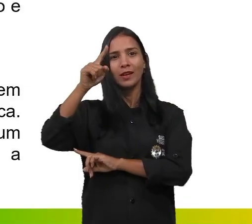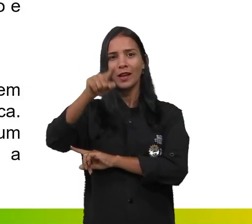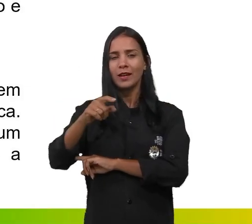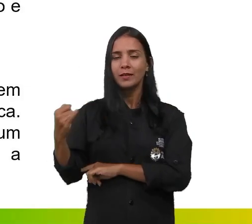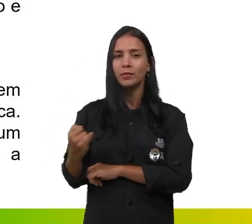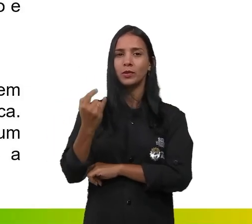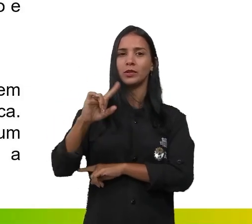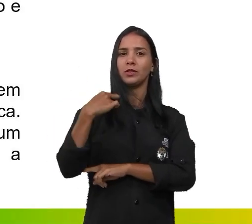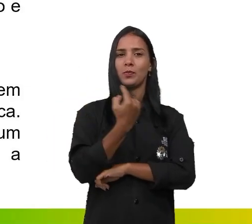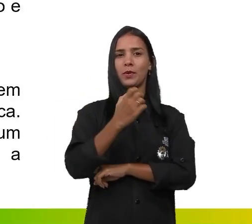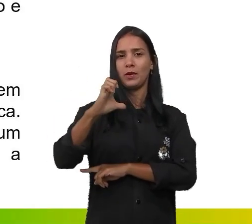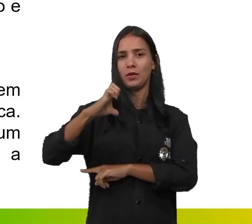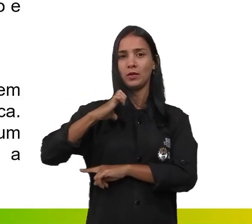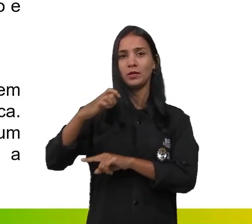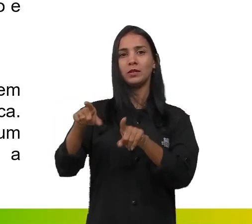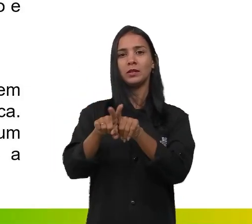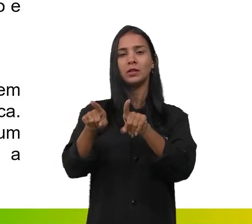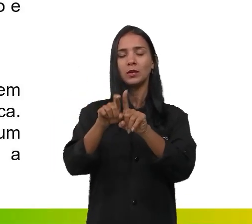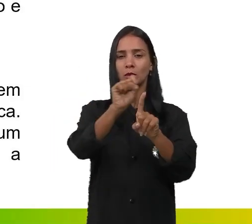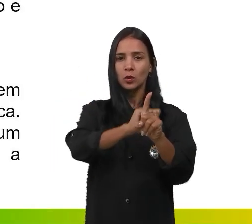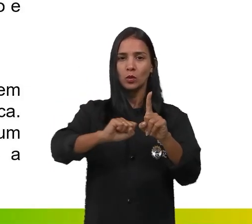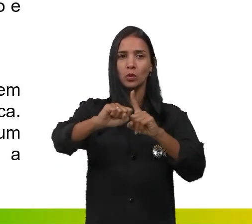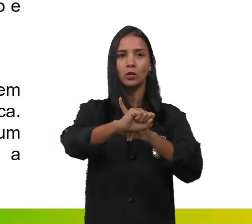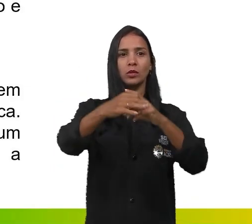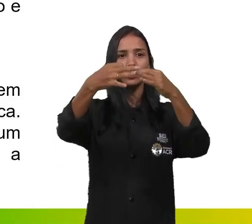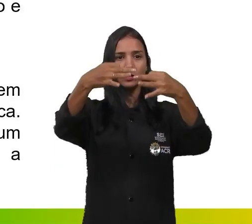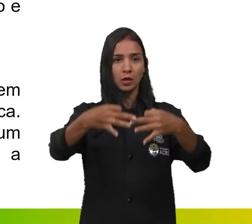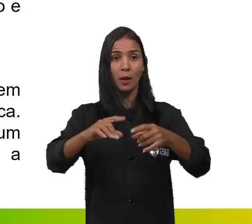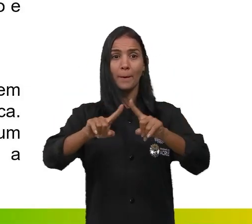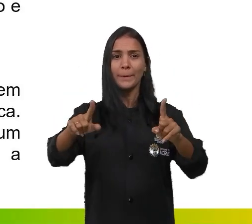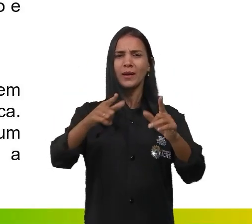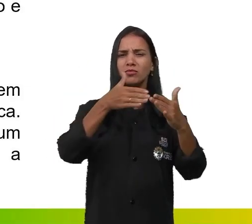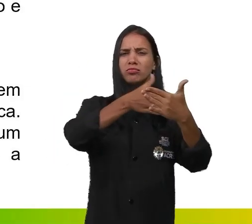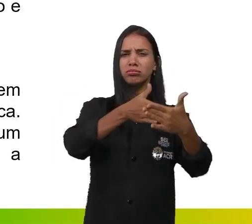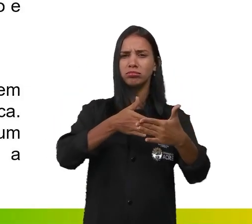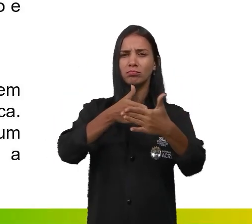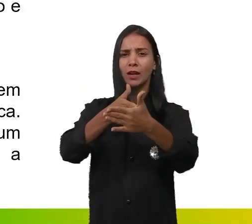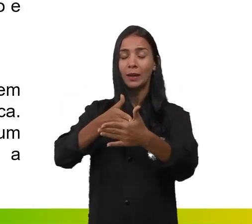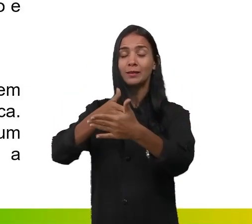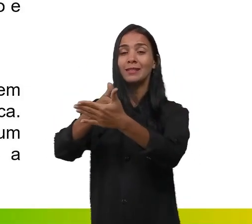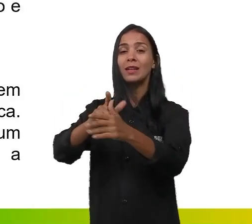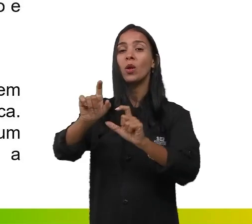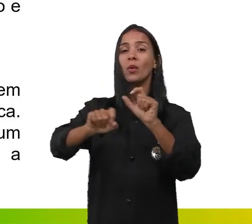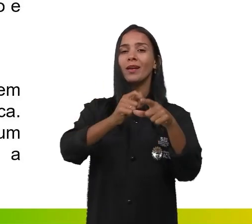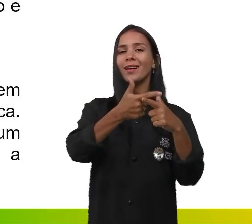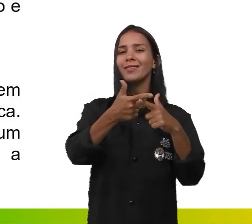justa. Agora, desafios para a identidade hegemônica.